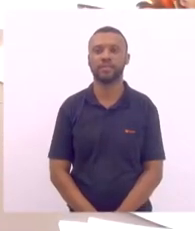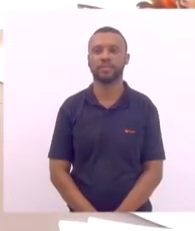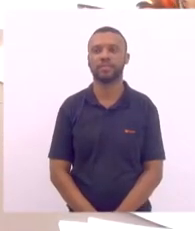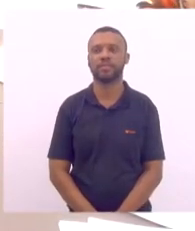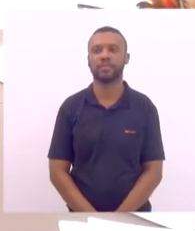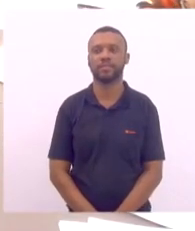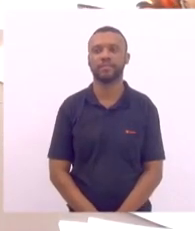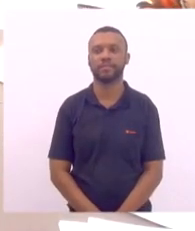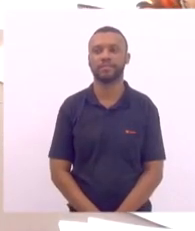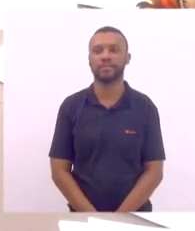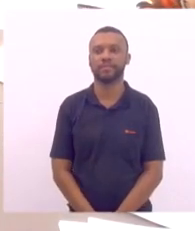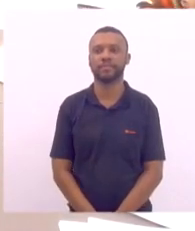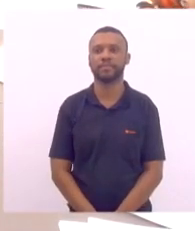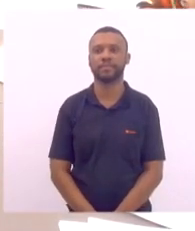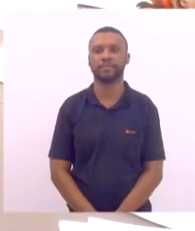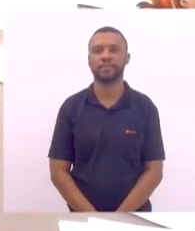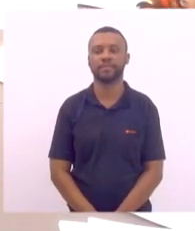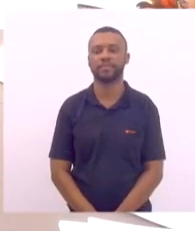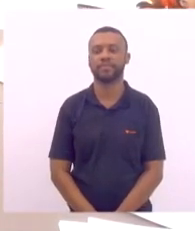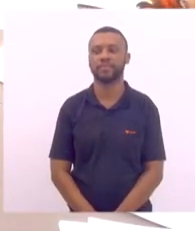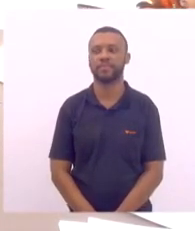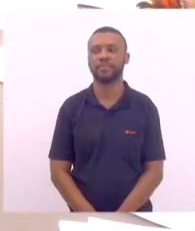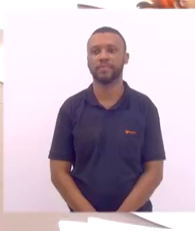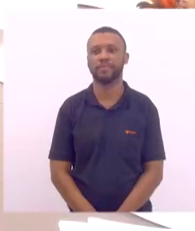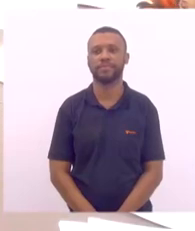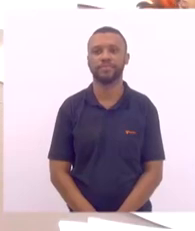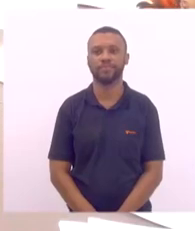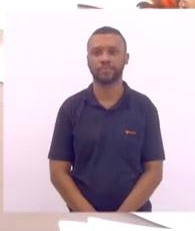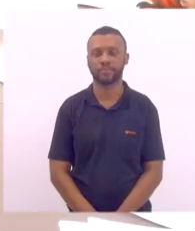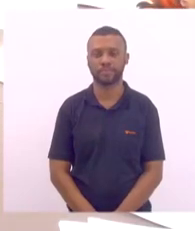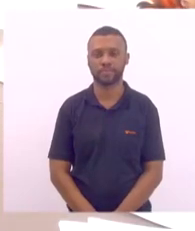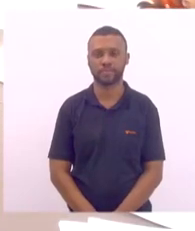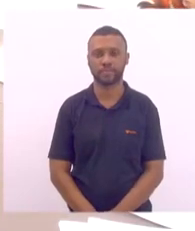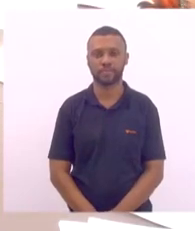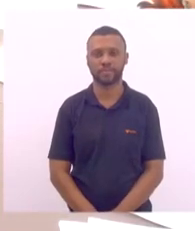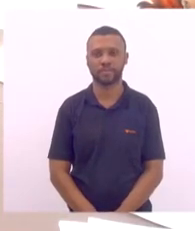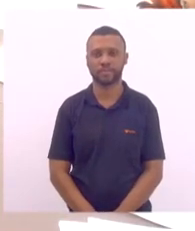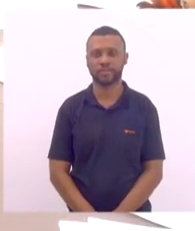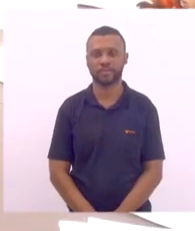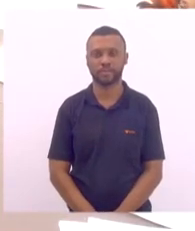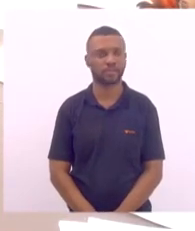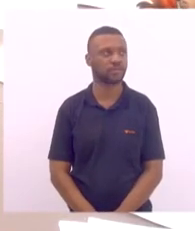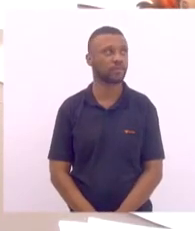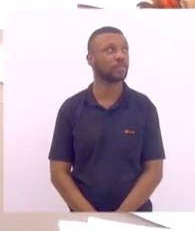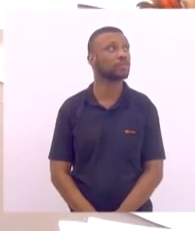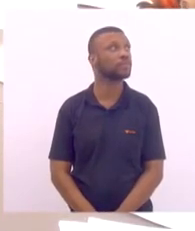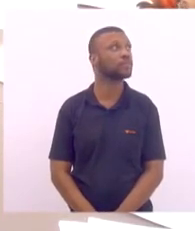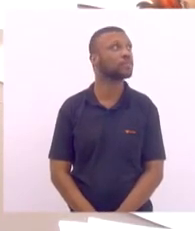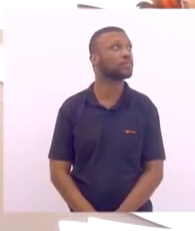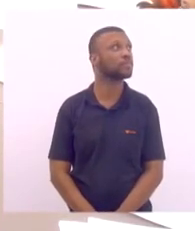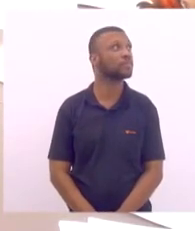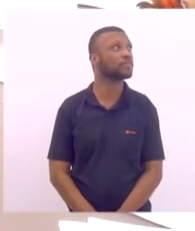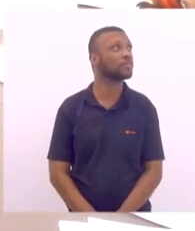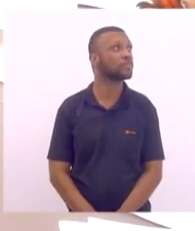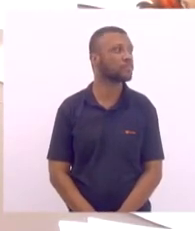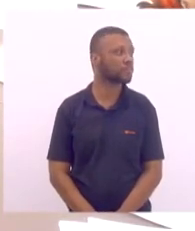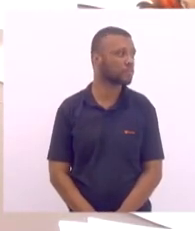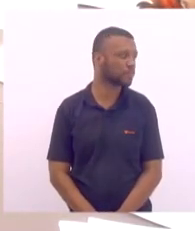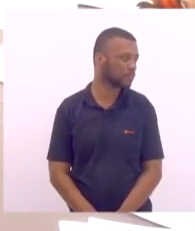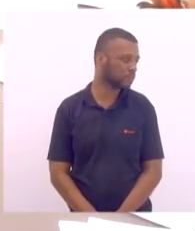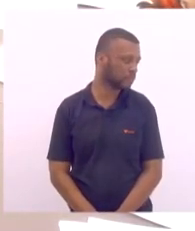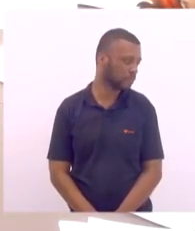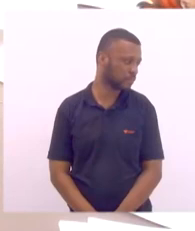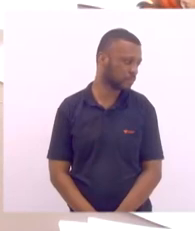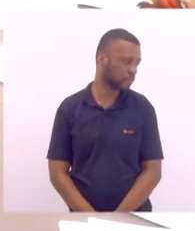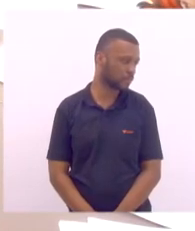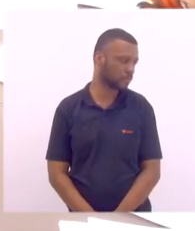INEA. É este aqui. Não, o anexo. Tem sim, está na Constituição do Estado. Por que manter o veto no terceiro? O